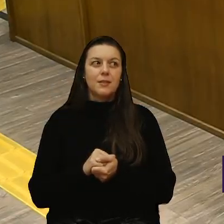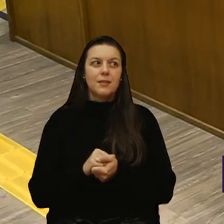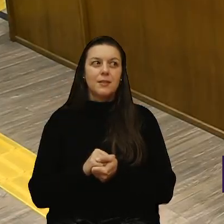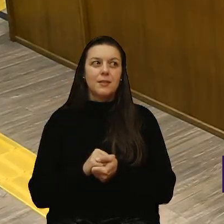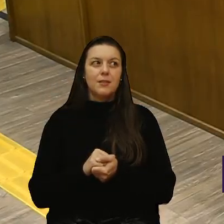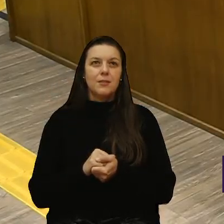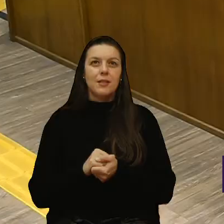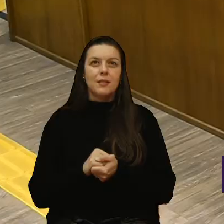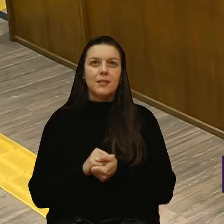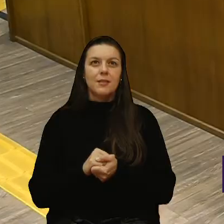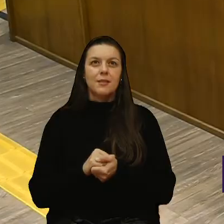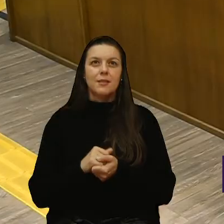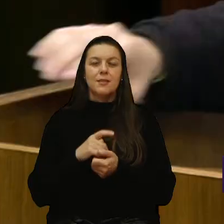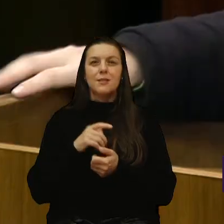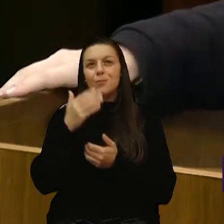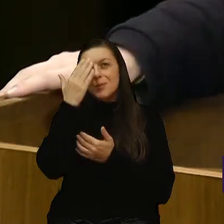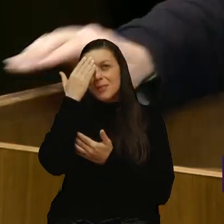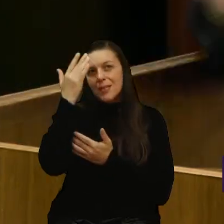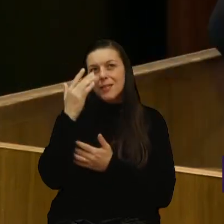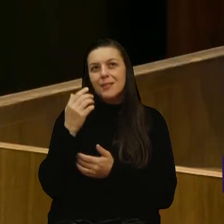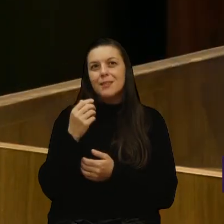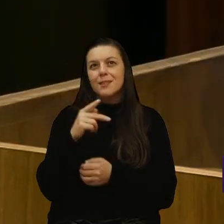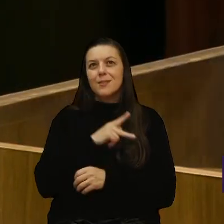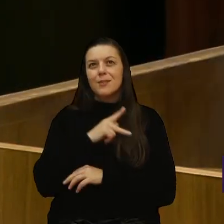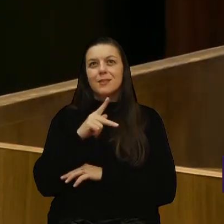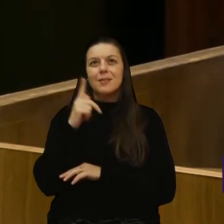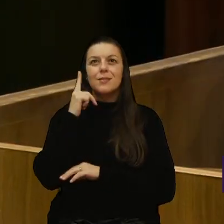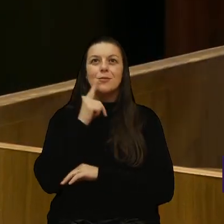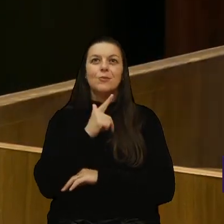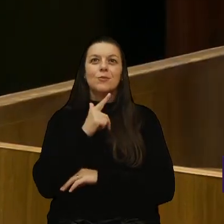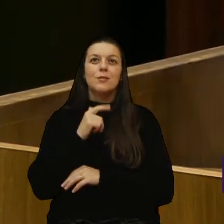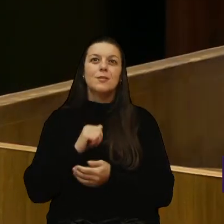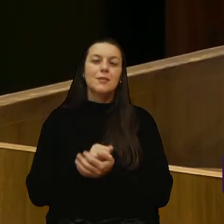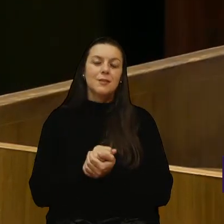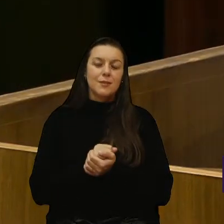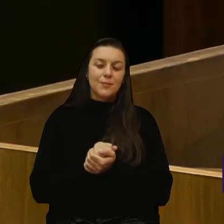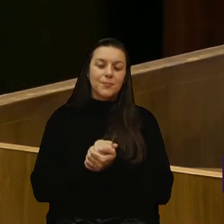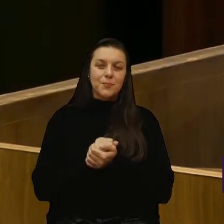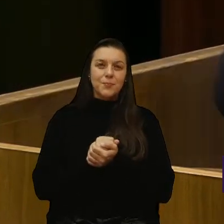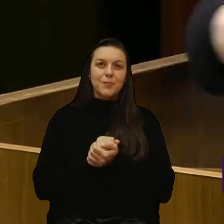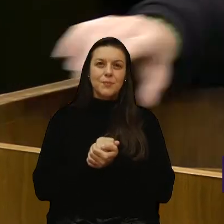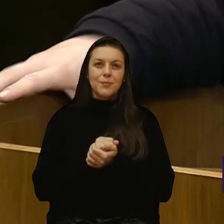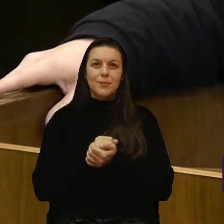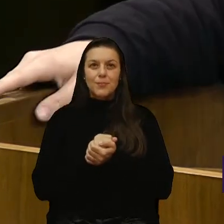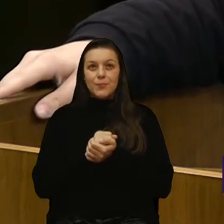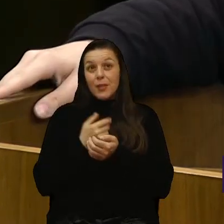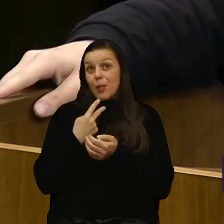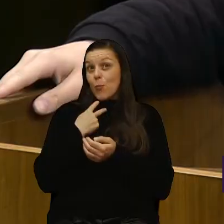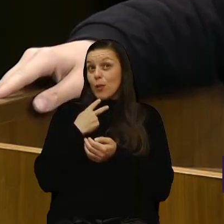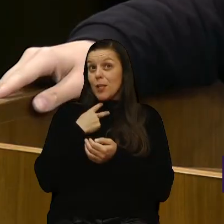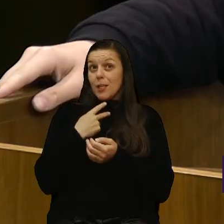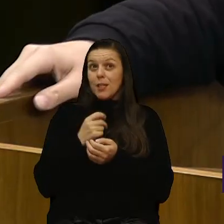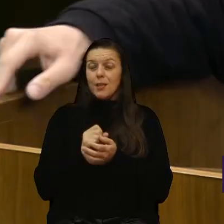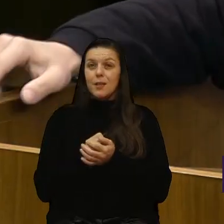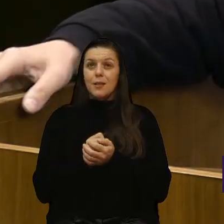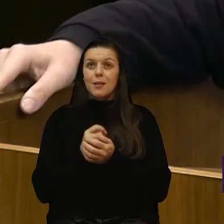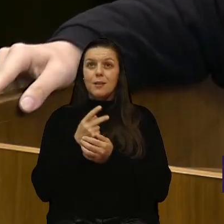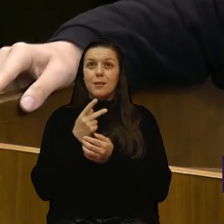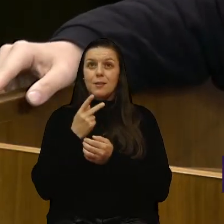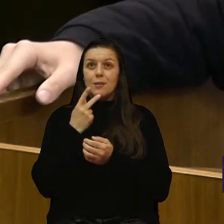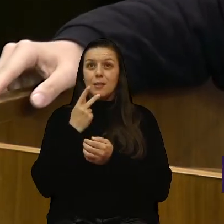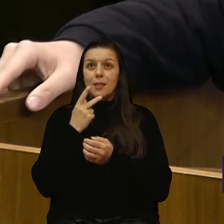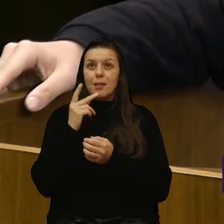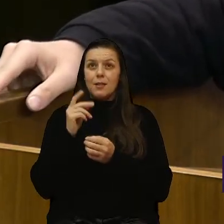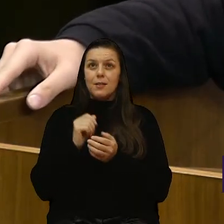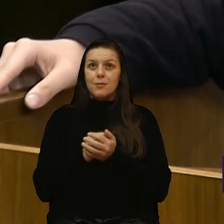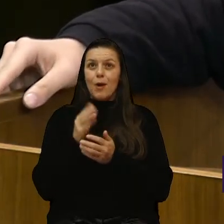Presidente Lucas, obrigada pelas referências. E eu não poderia deixar de fazer uma